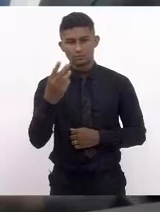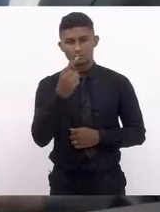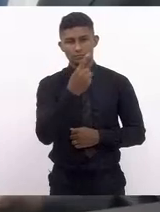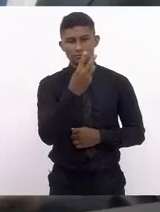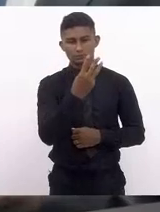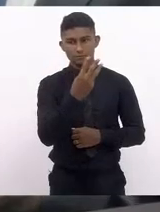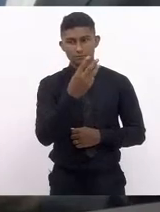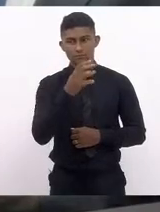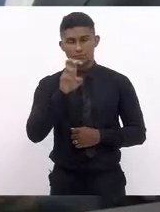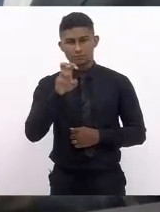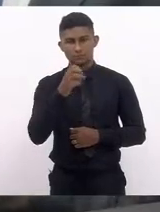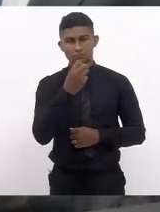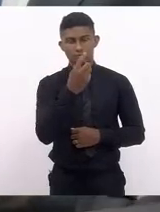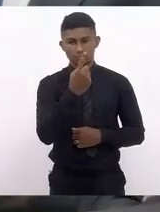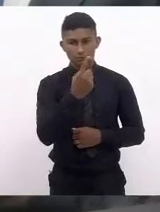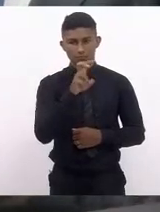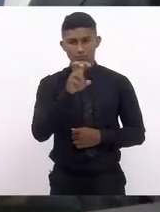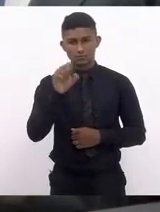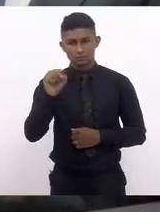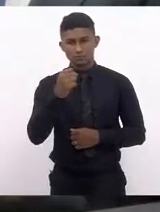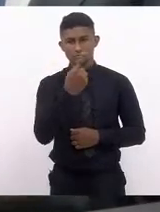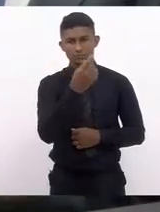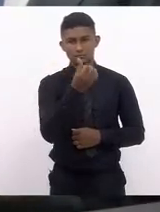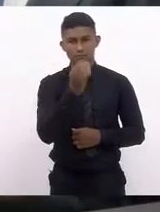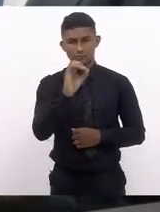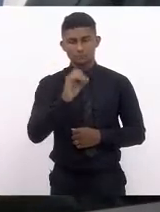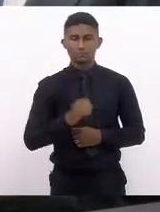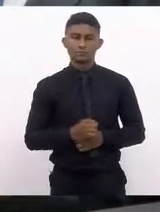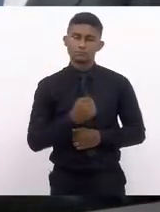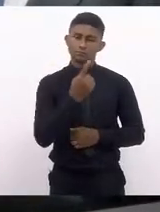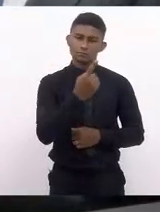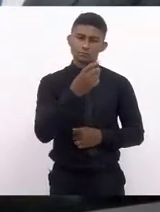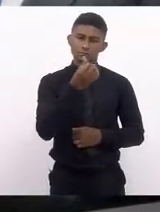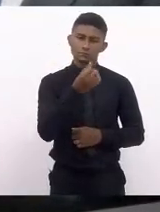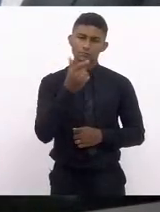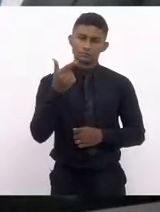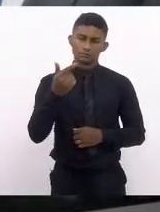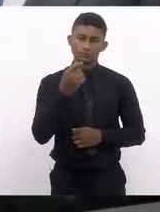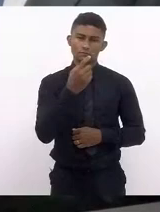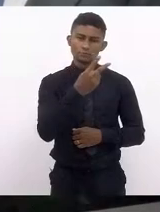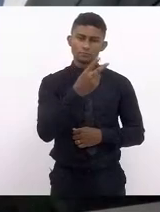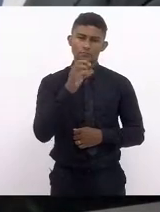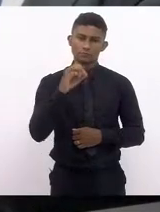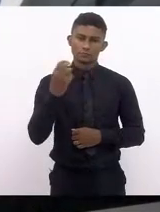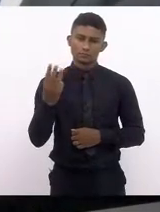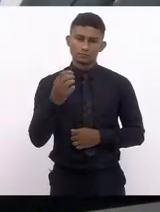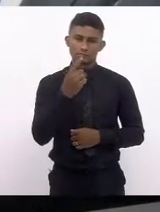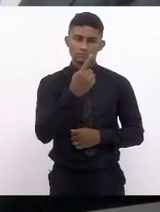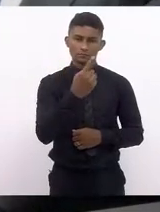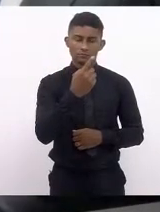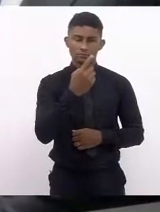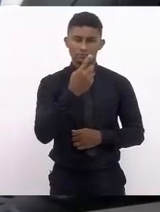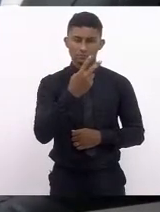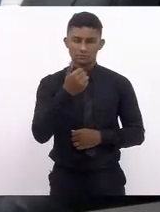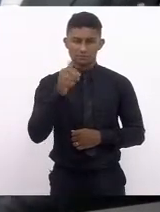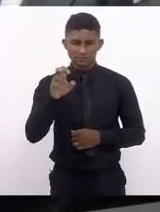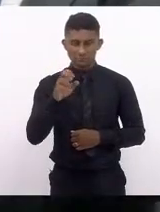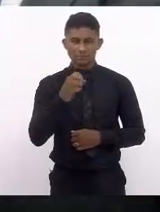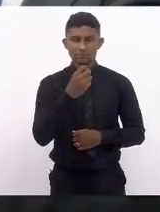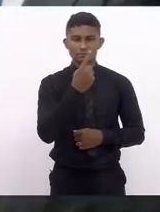145 146 155 160 162 203 215